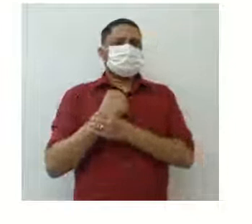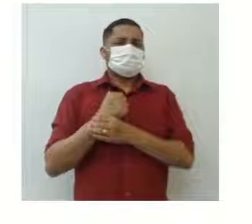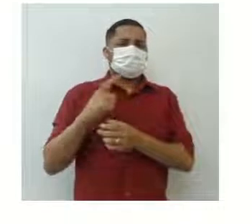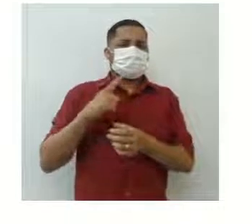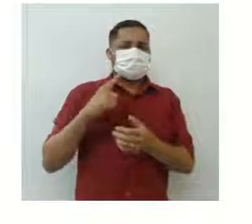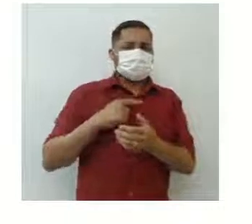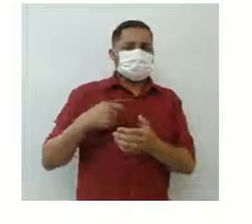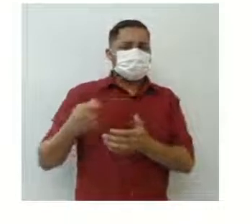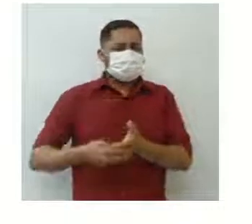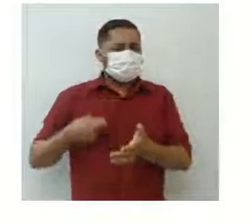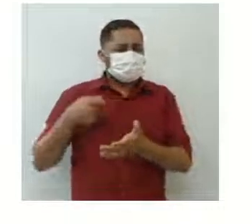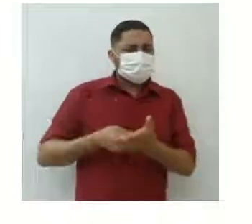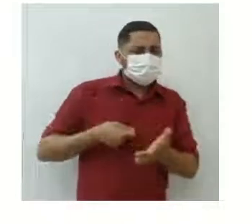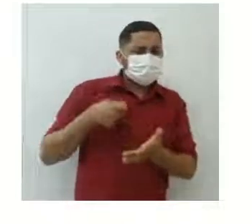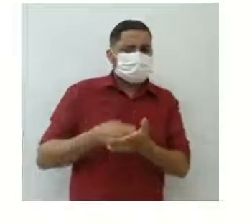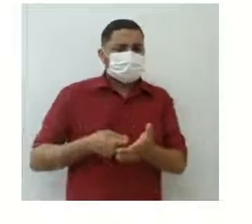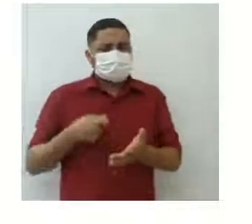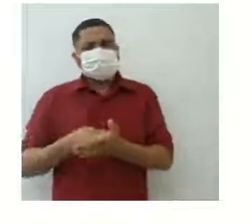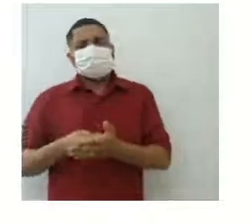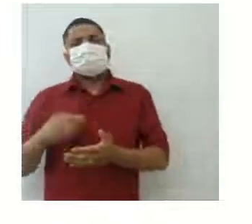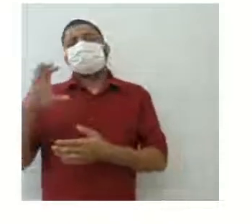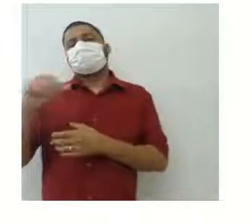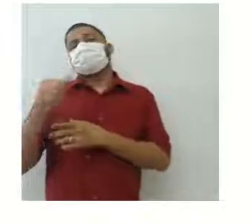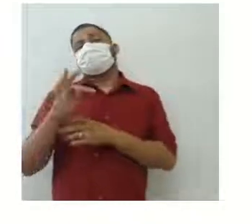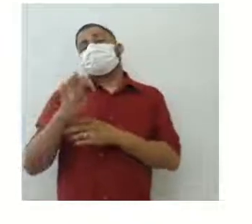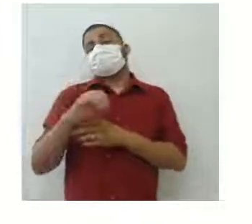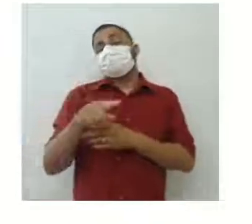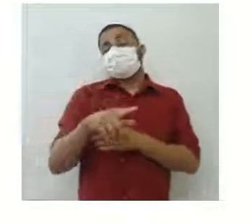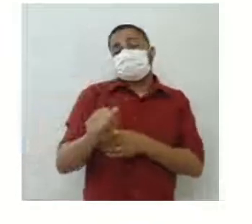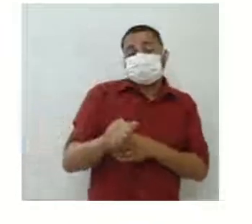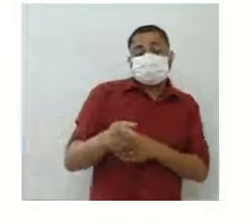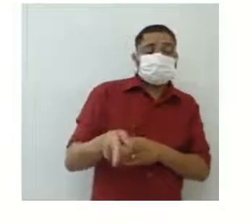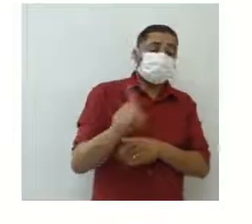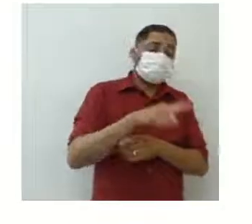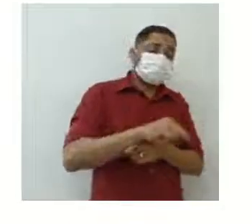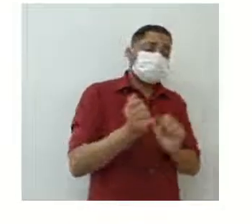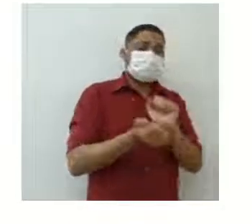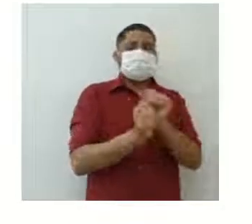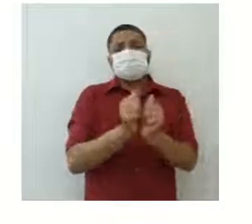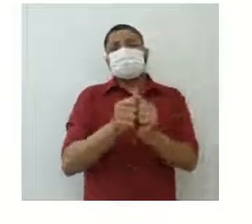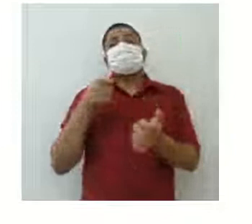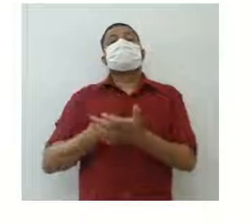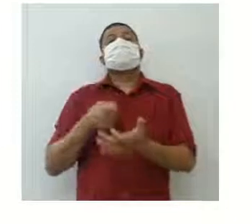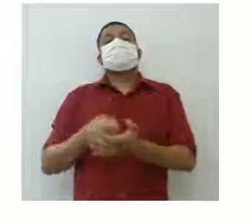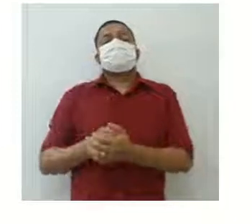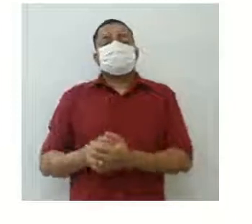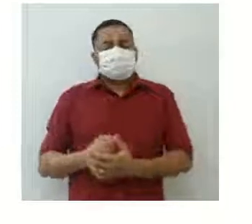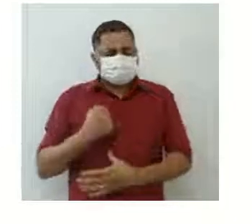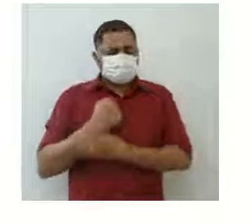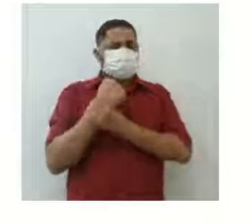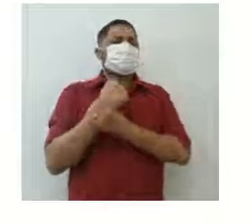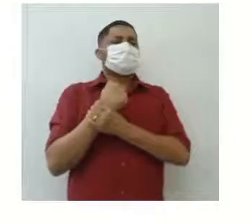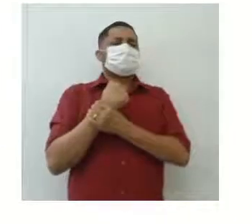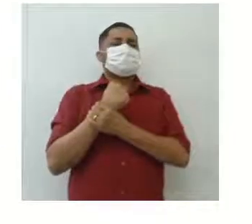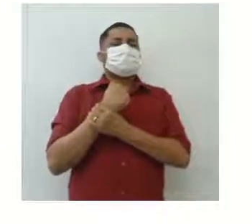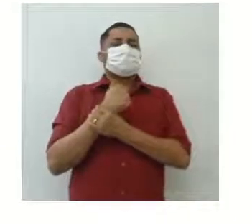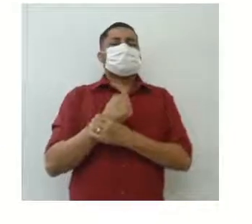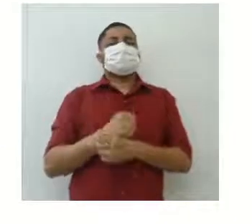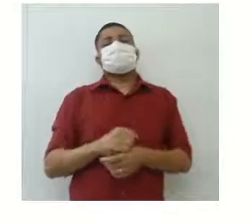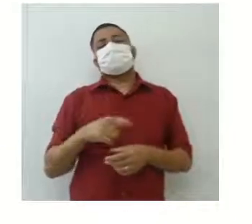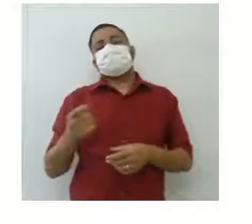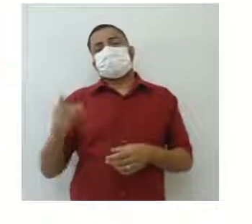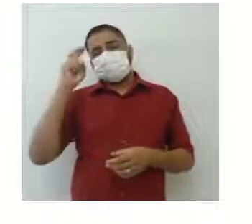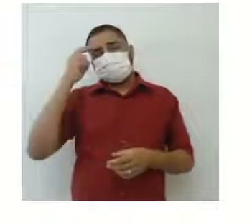eles tentando catequizar, do outro lado, os escravos tentando o quê? Resistir a essa